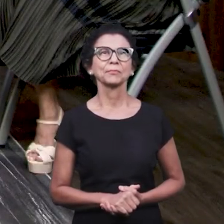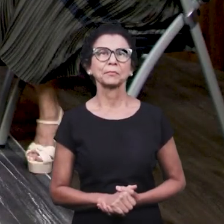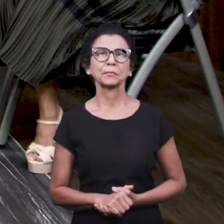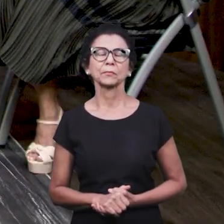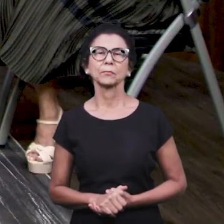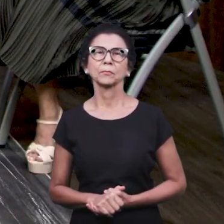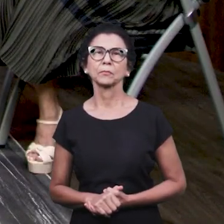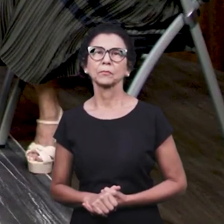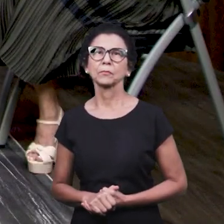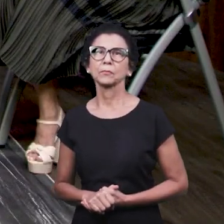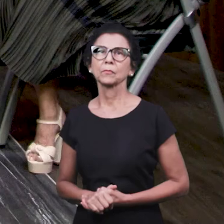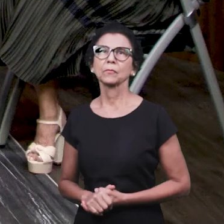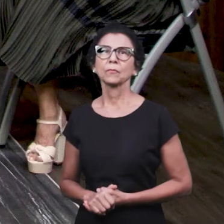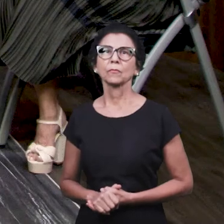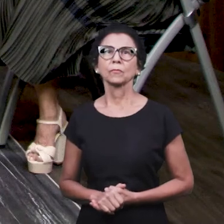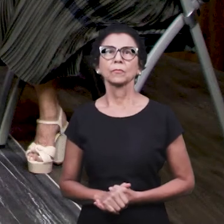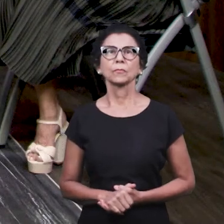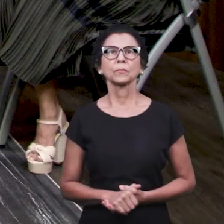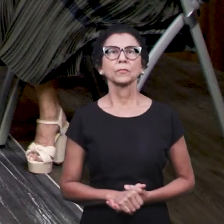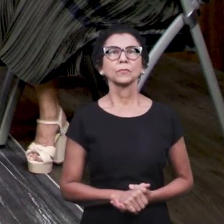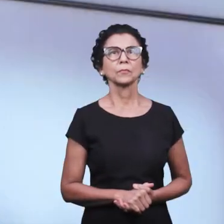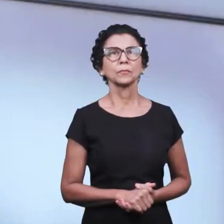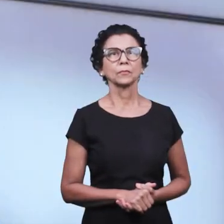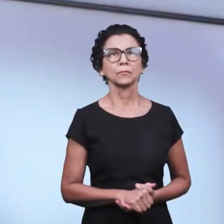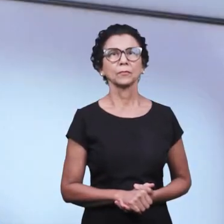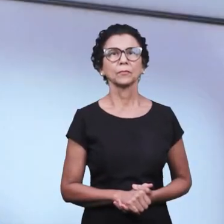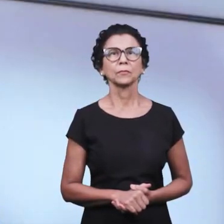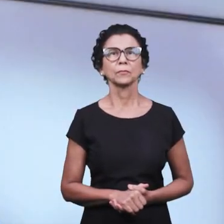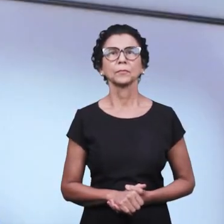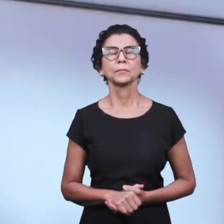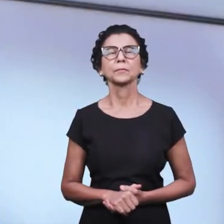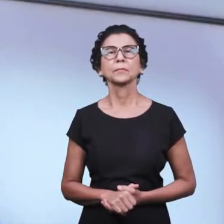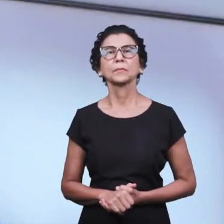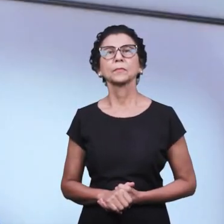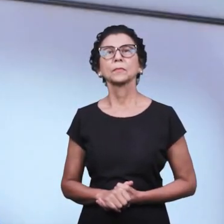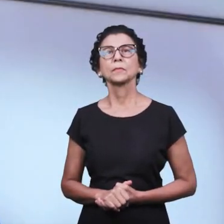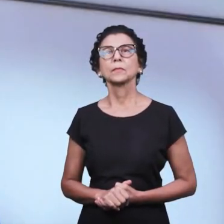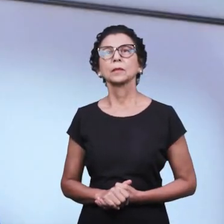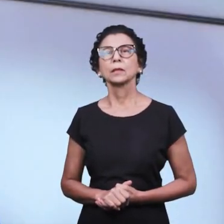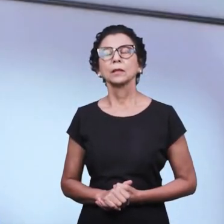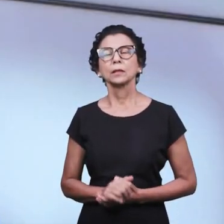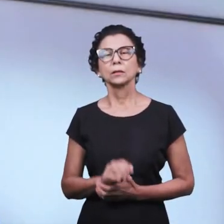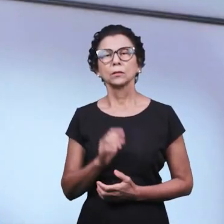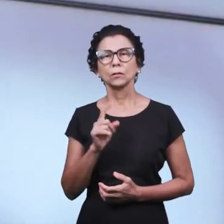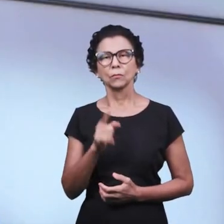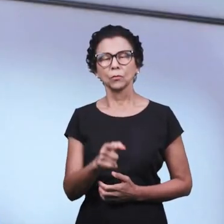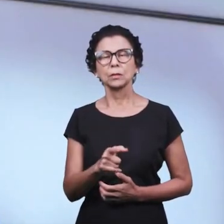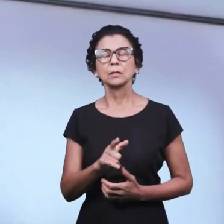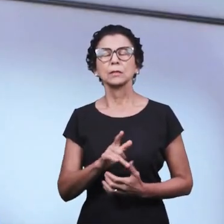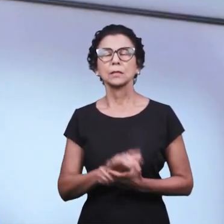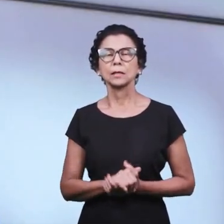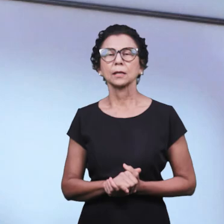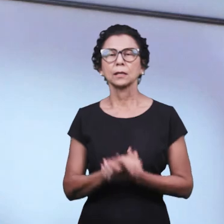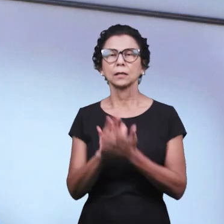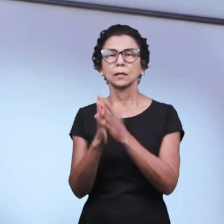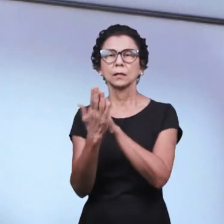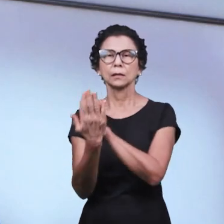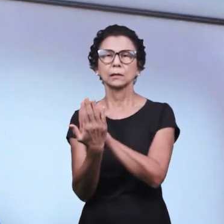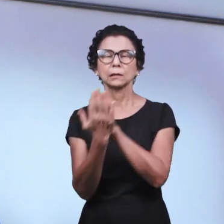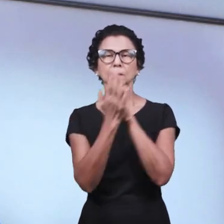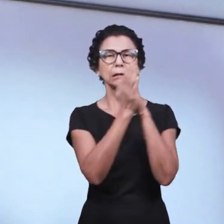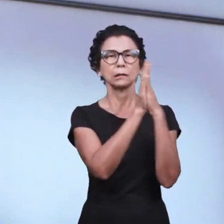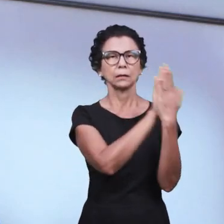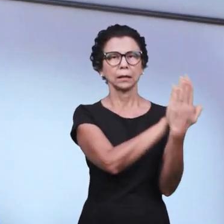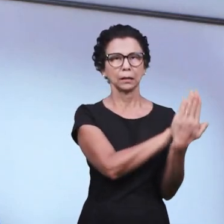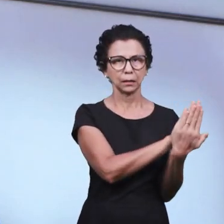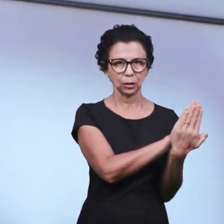Então, Vitória e outros intercambistas posicionados no Senhor, eles chegam